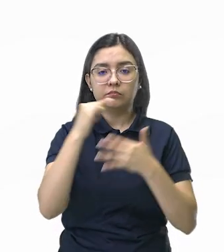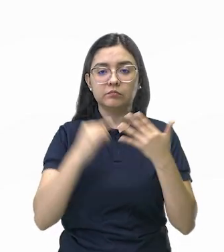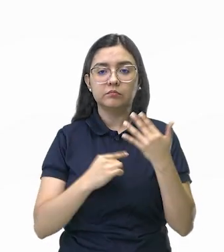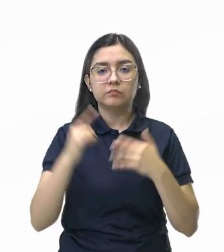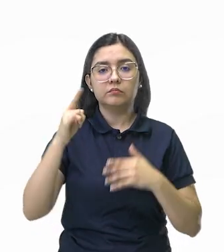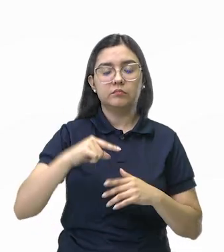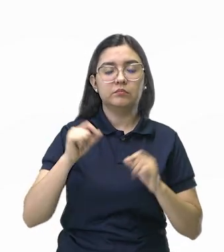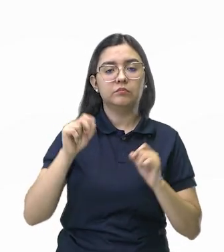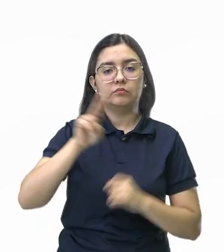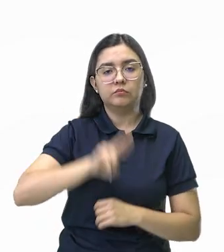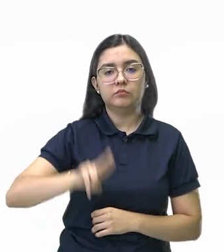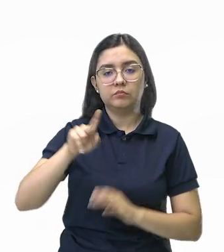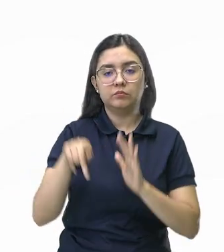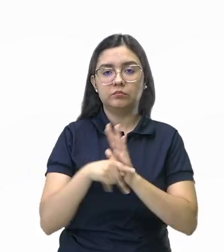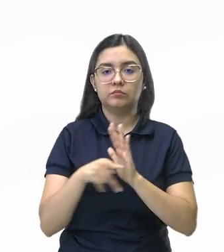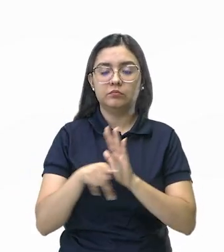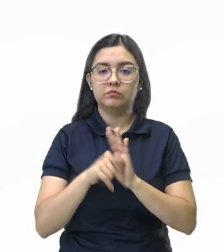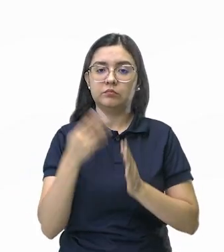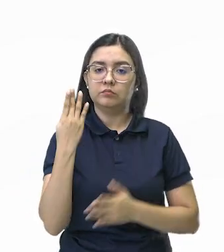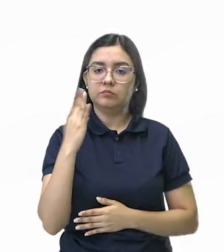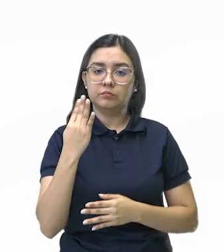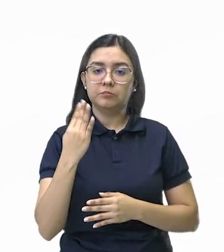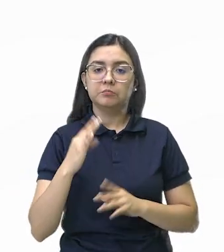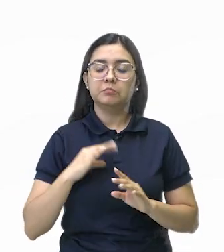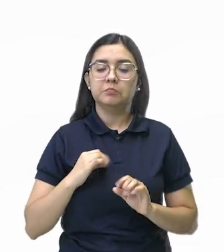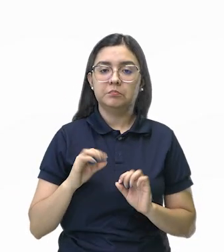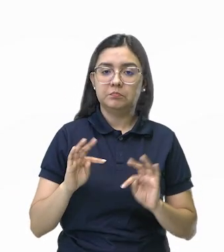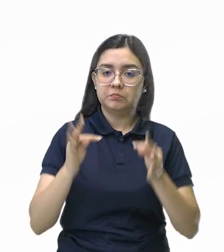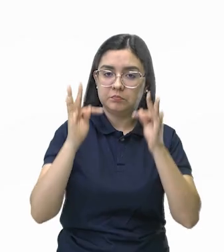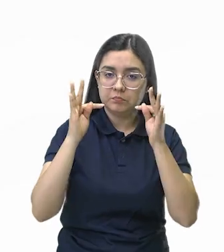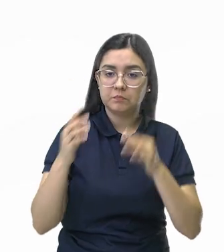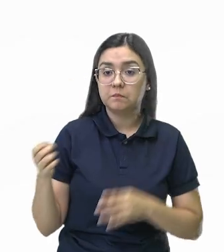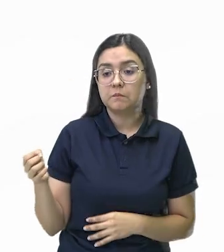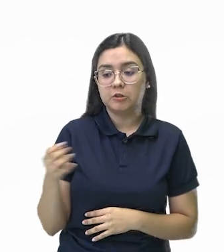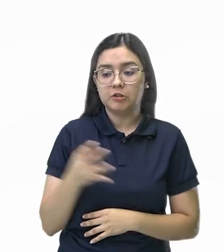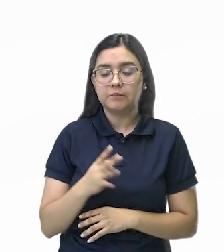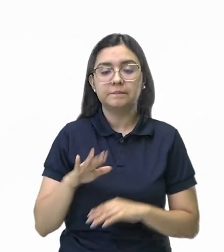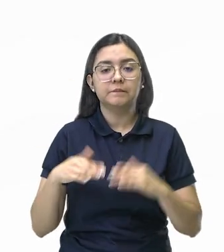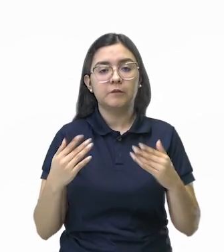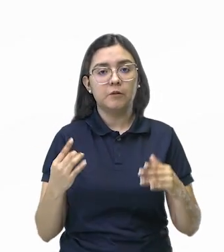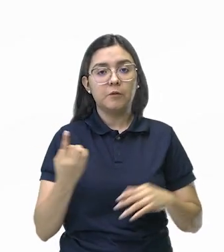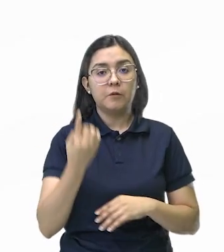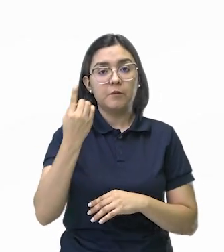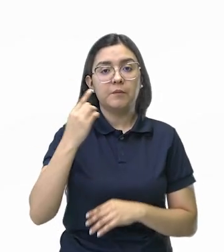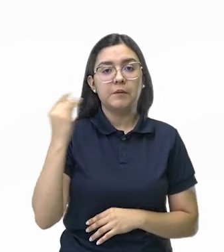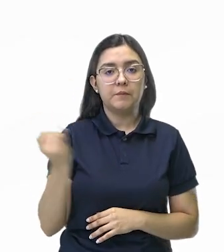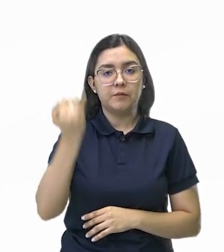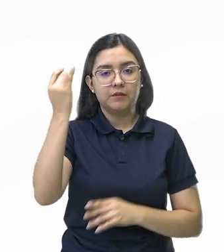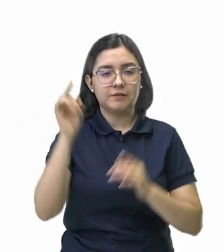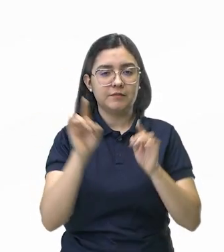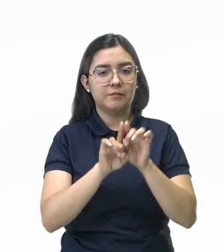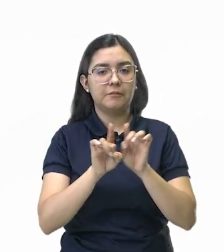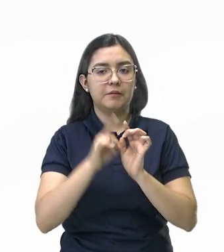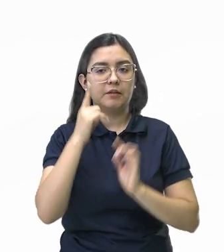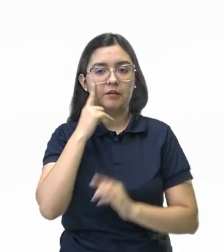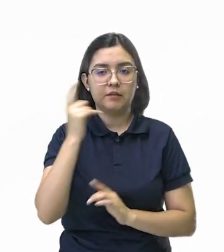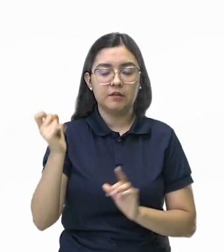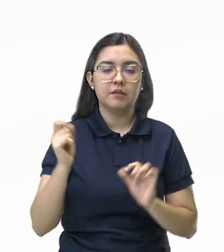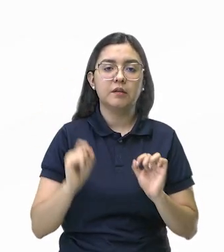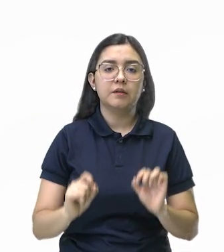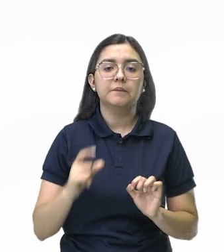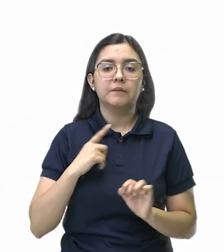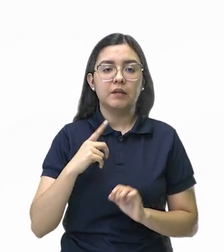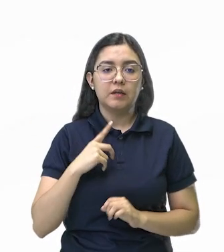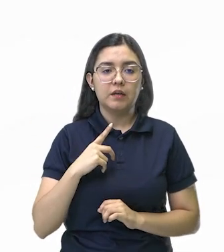são aplicações da biotecnologia moderna. E uma muito importante, muito interessante, é com relação